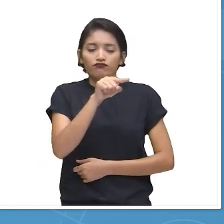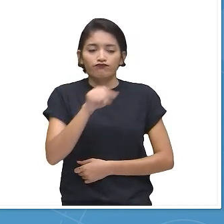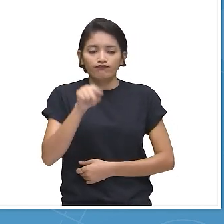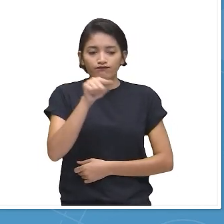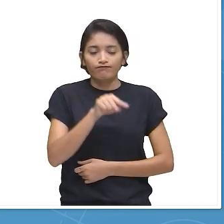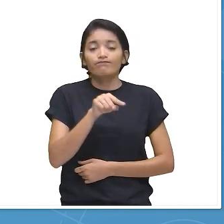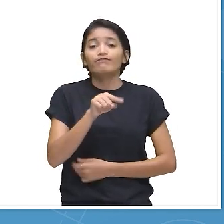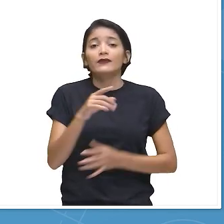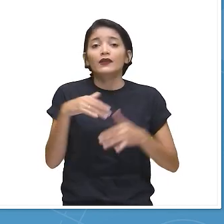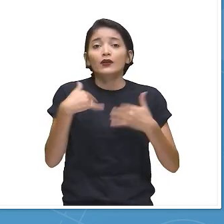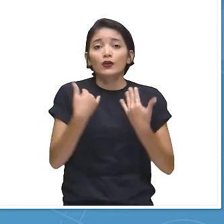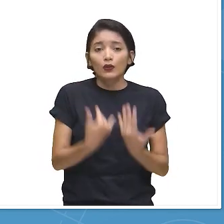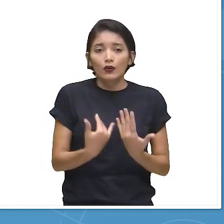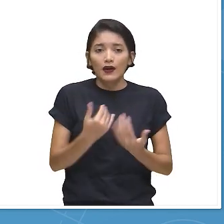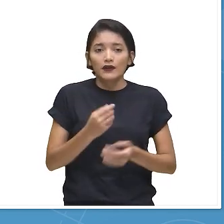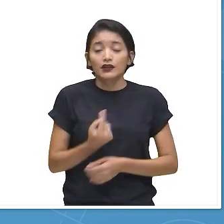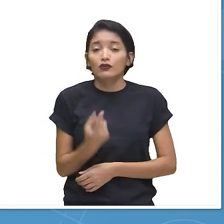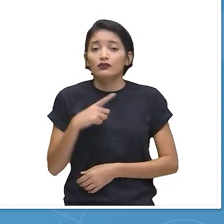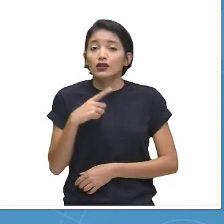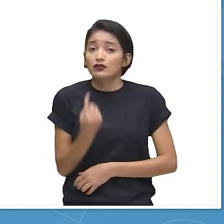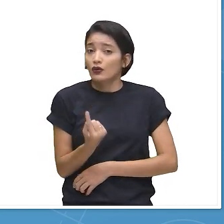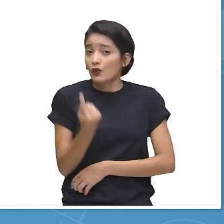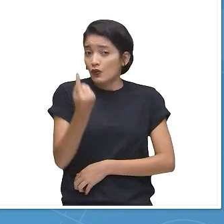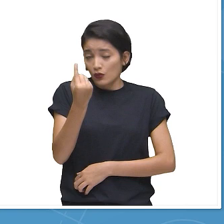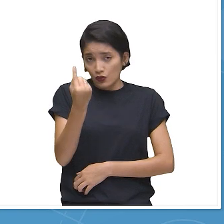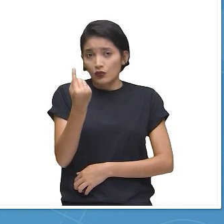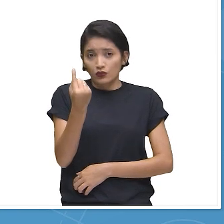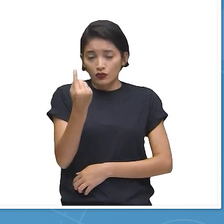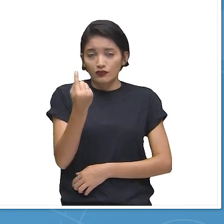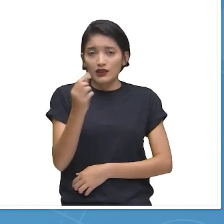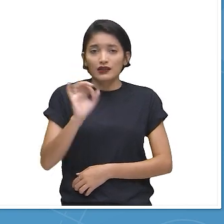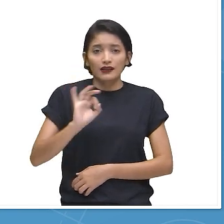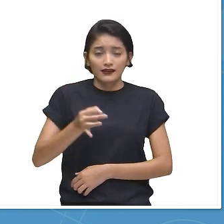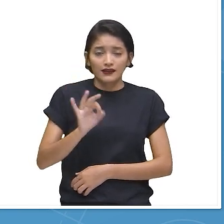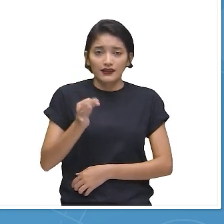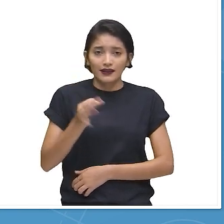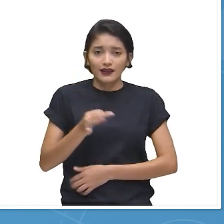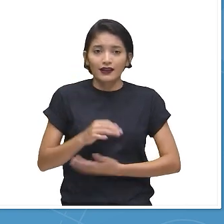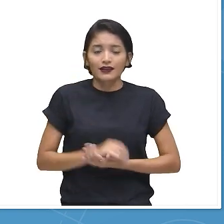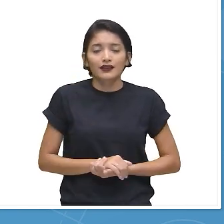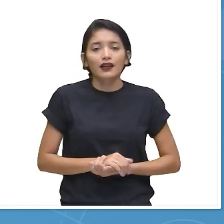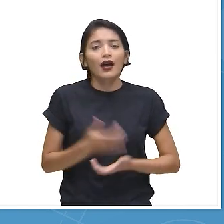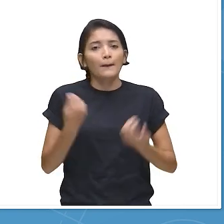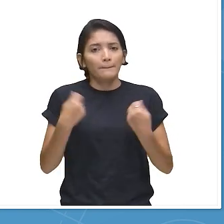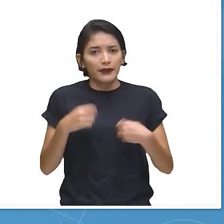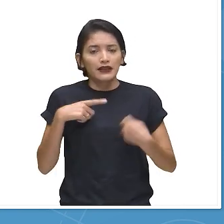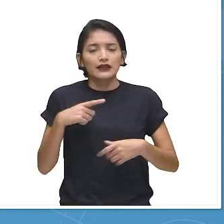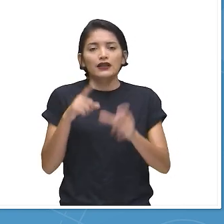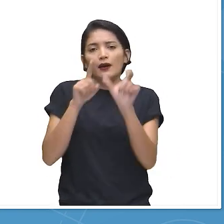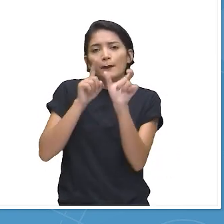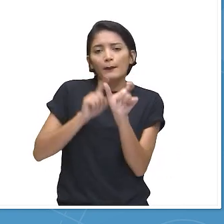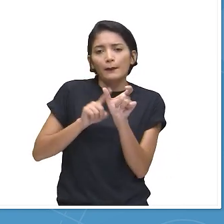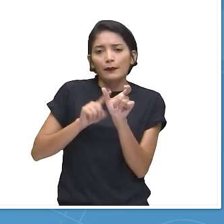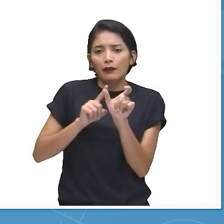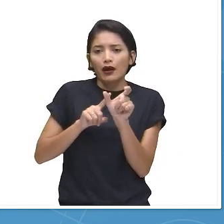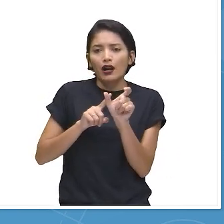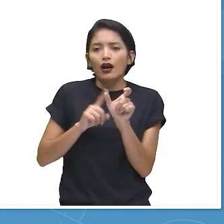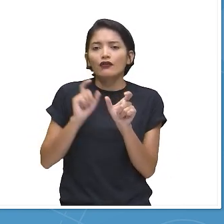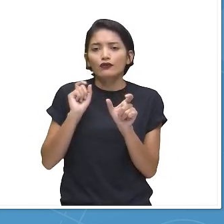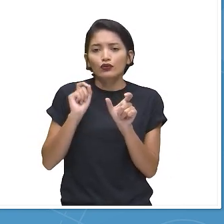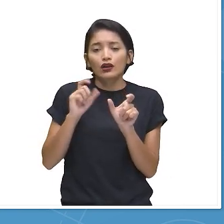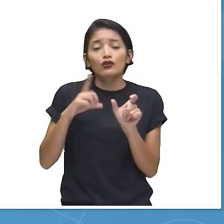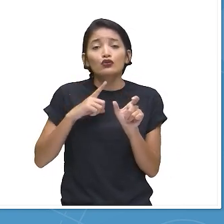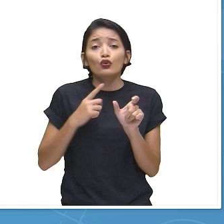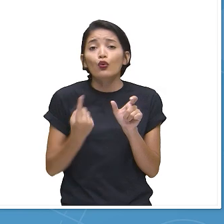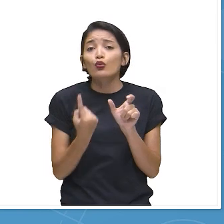a alternativa. Então, só uma, e essa alternativa tem que ter todas as palavras formadas